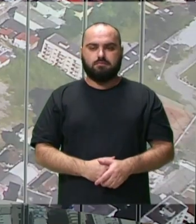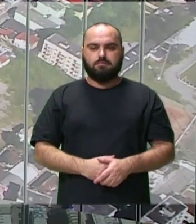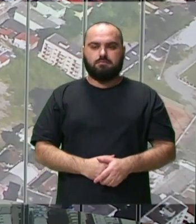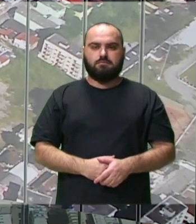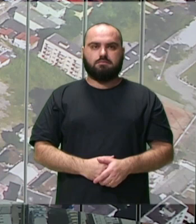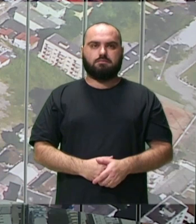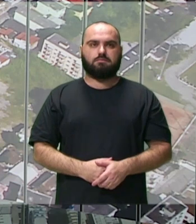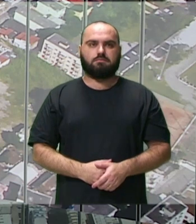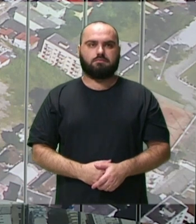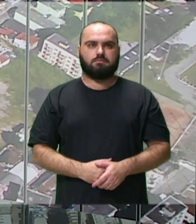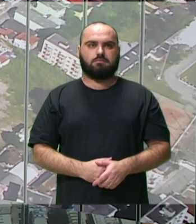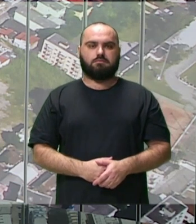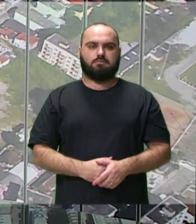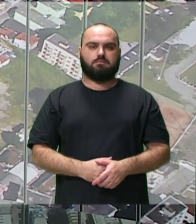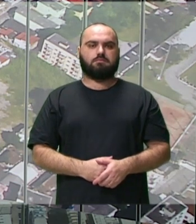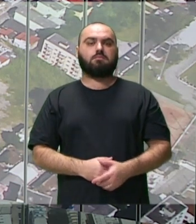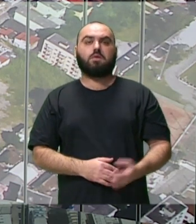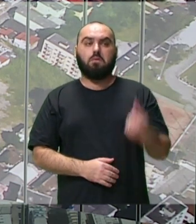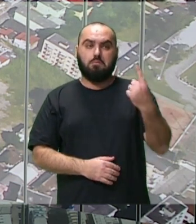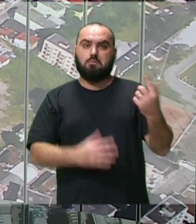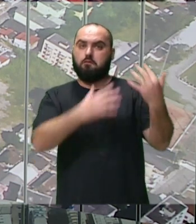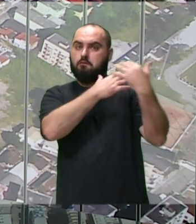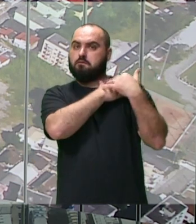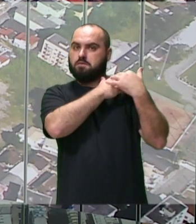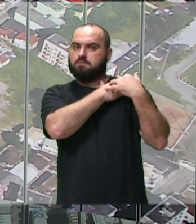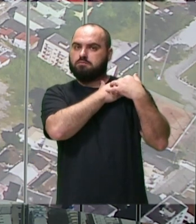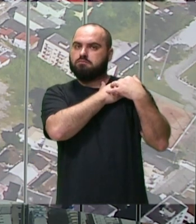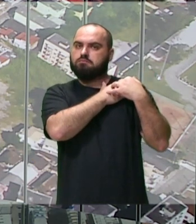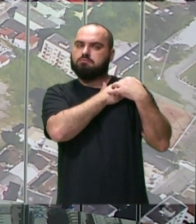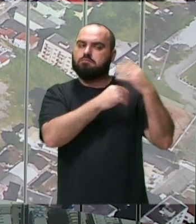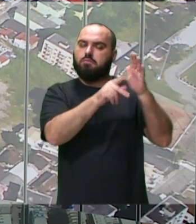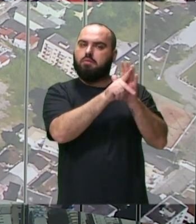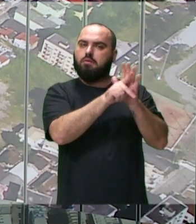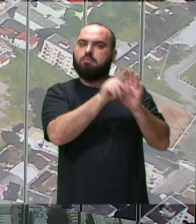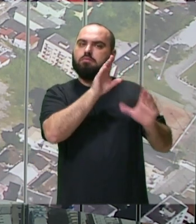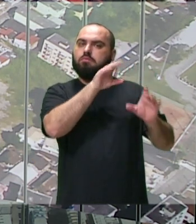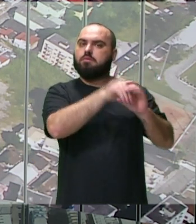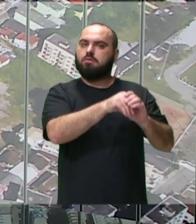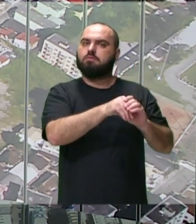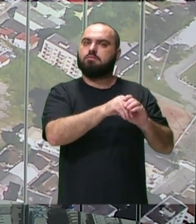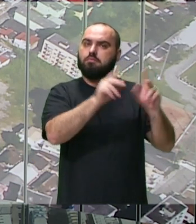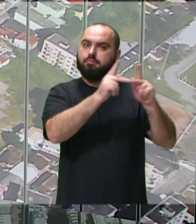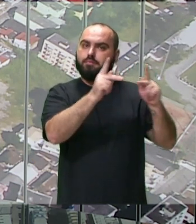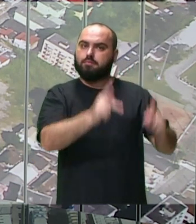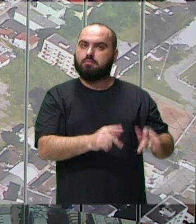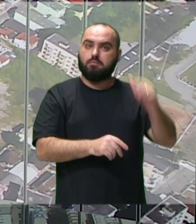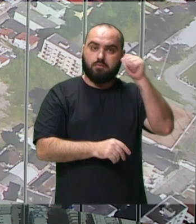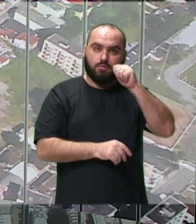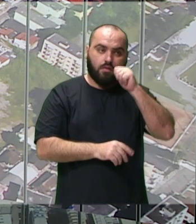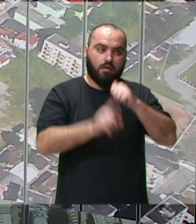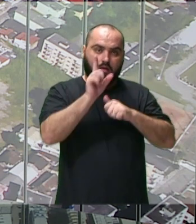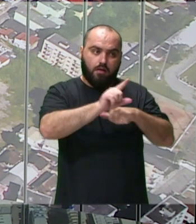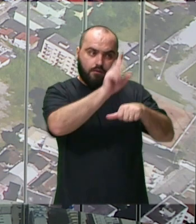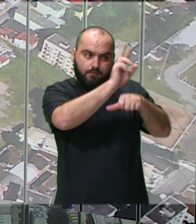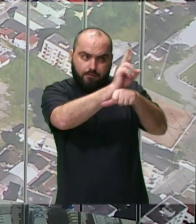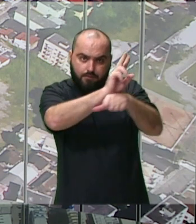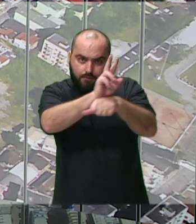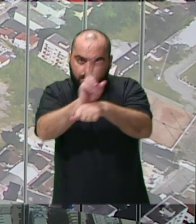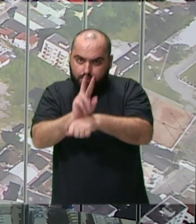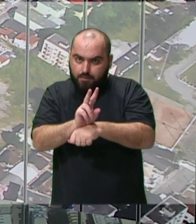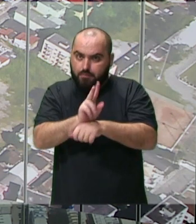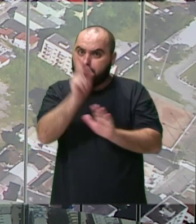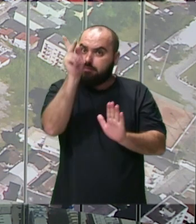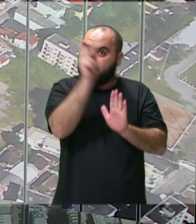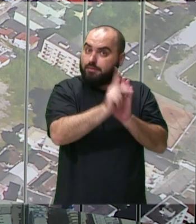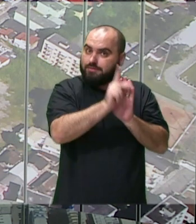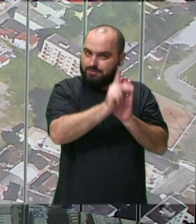Procuradoria. Uma das atribuições dessa estrutura aqui do Poder Legislativo é fiscalizar e acompanhar programas